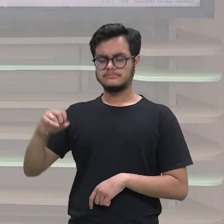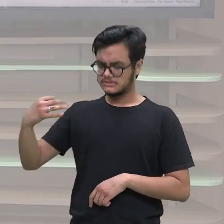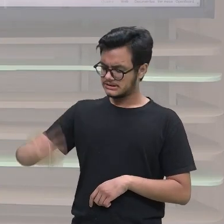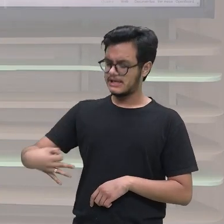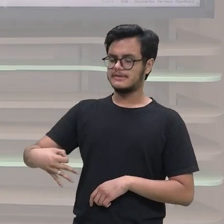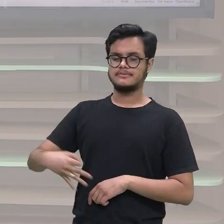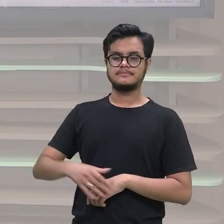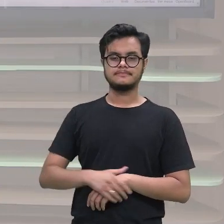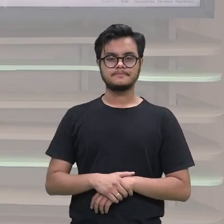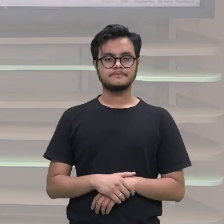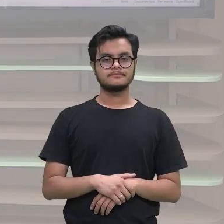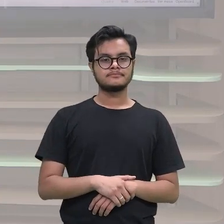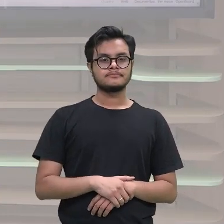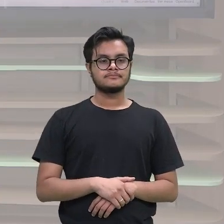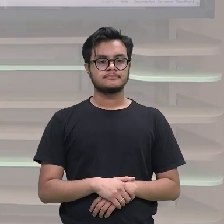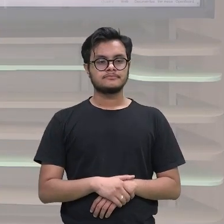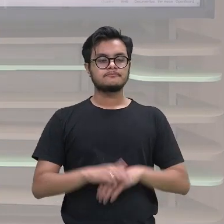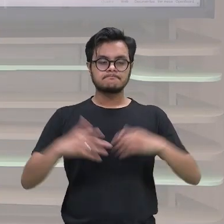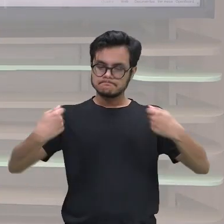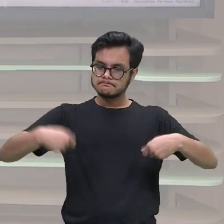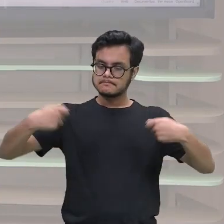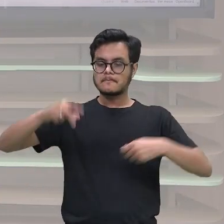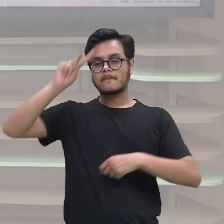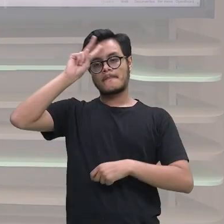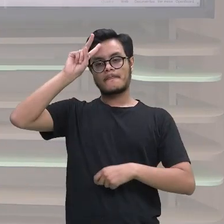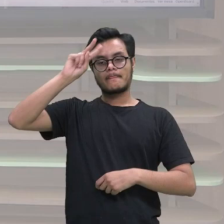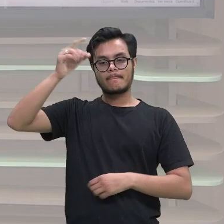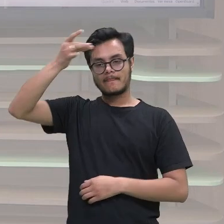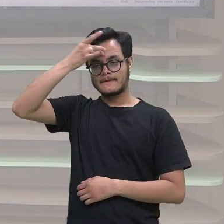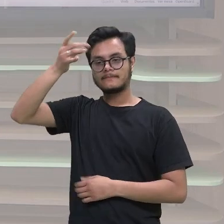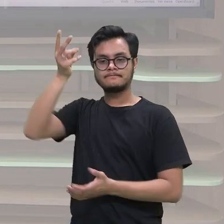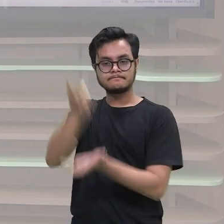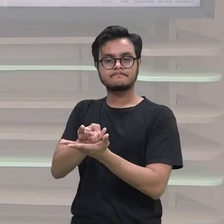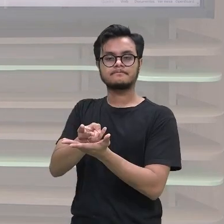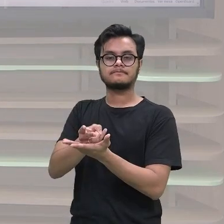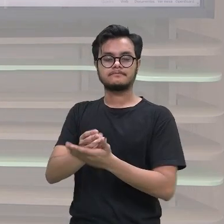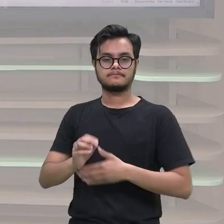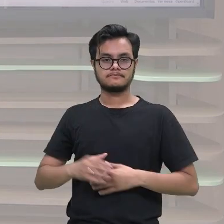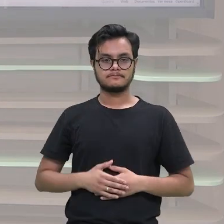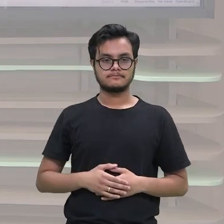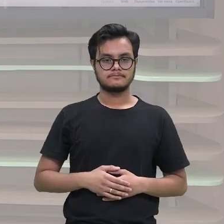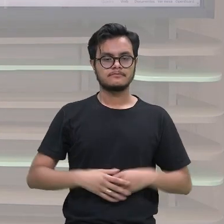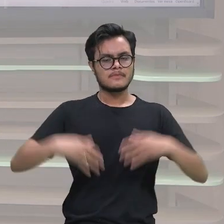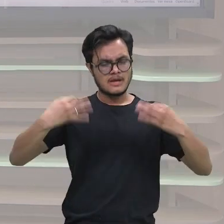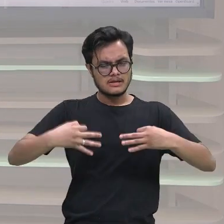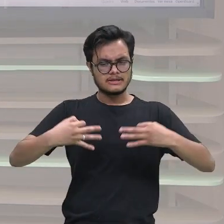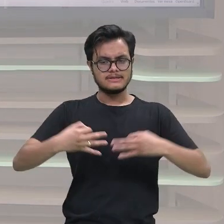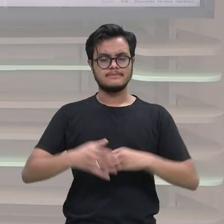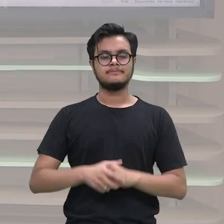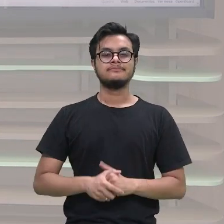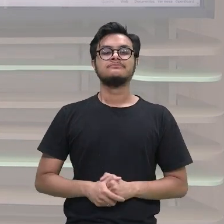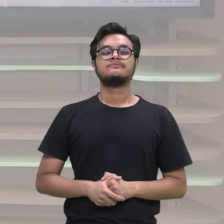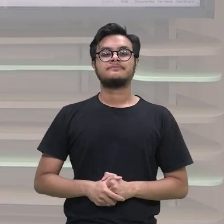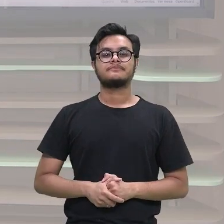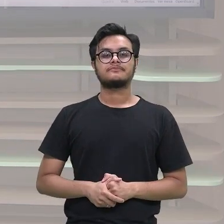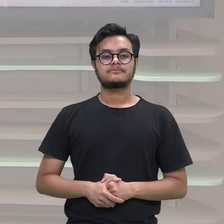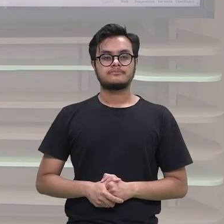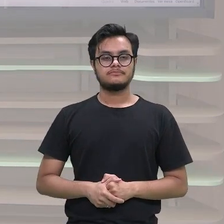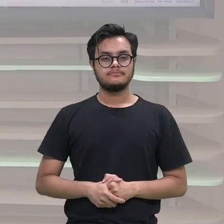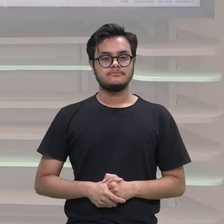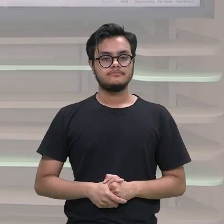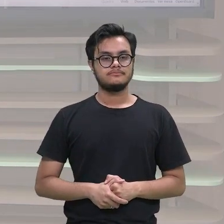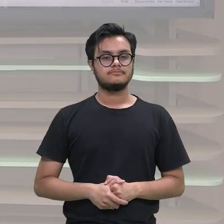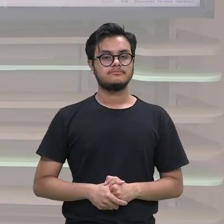certeza. Então, não esqueçam. Modo indicativo, certeza. Tá? Ele vai indicar